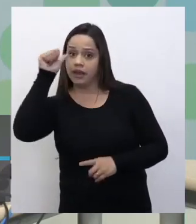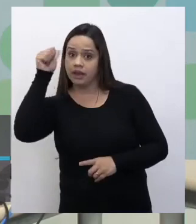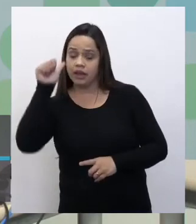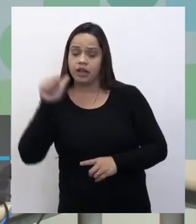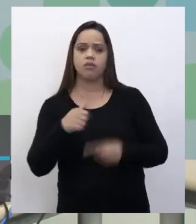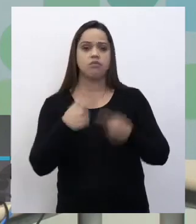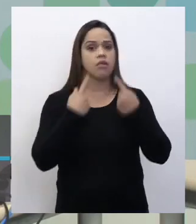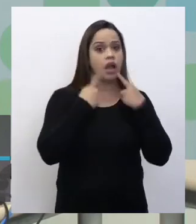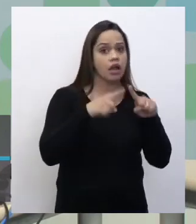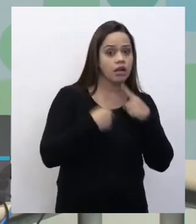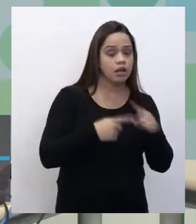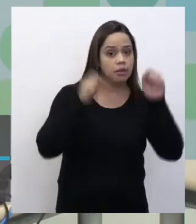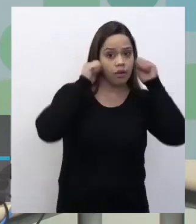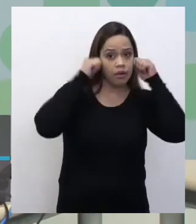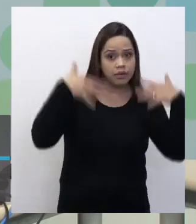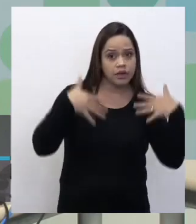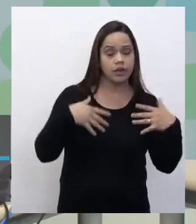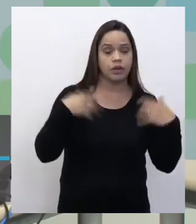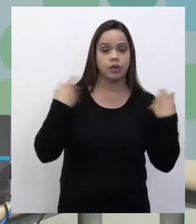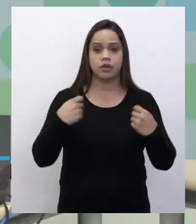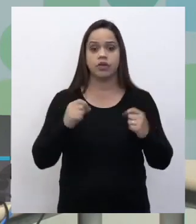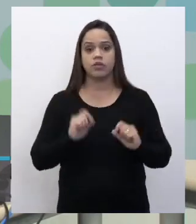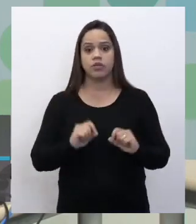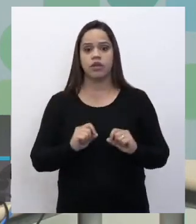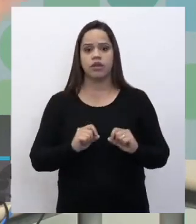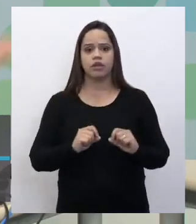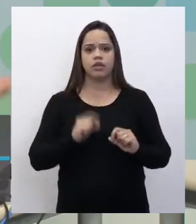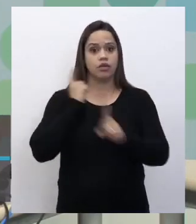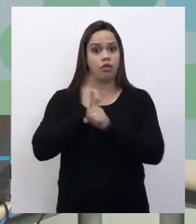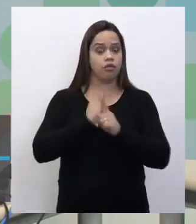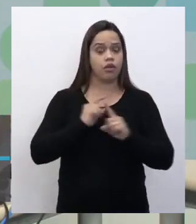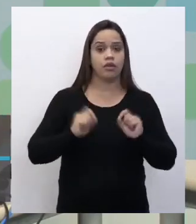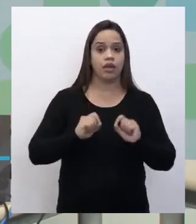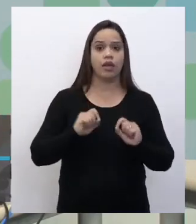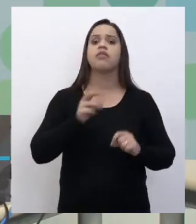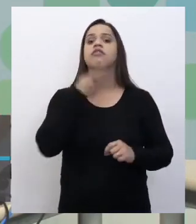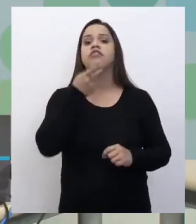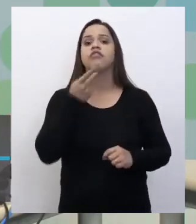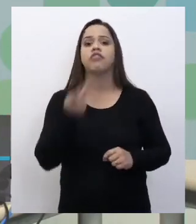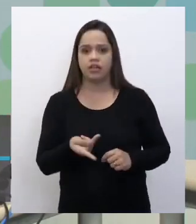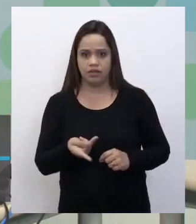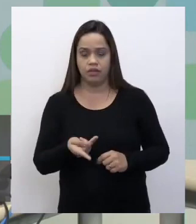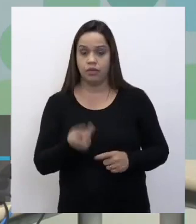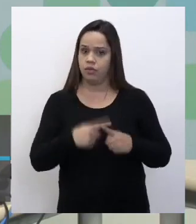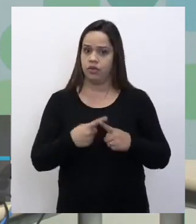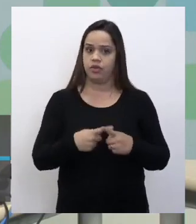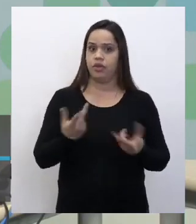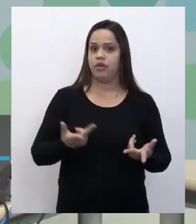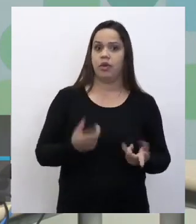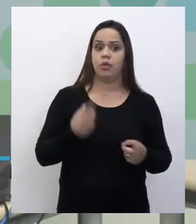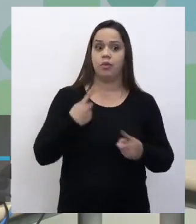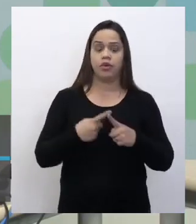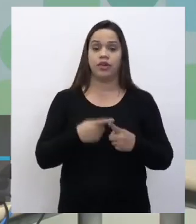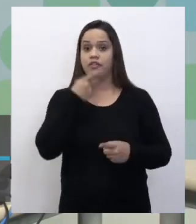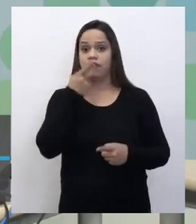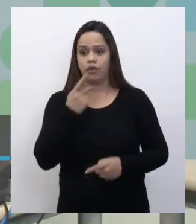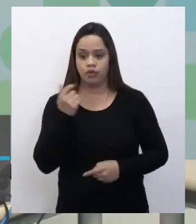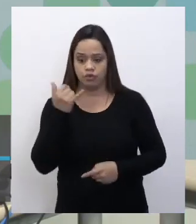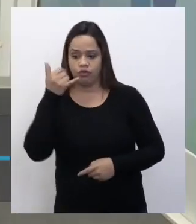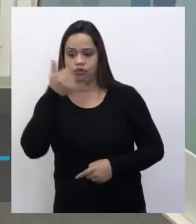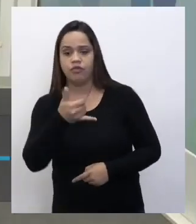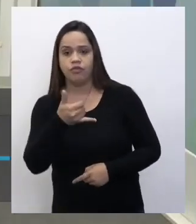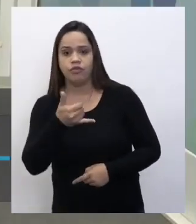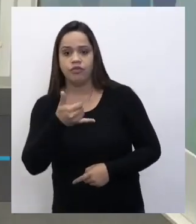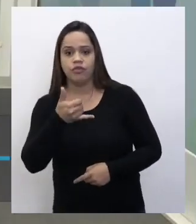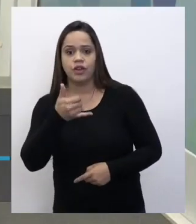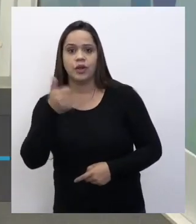a Emília. Eu tenho que diferenciar, quem falou isso? A voz do além? Uhum. Né? Porque o Pedrinho falou, disse Pedrinho. E nem sempre precisa